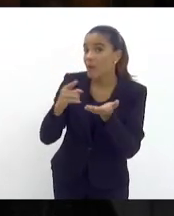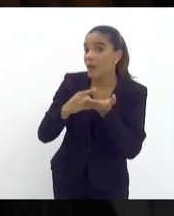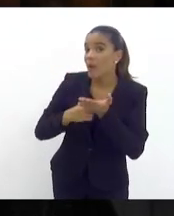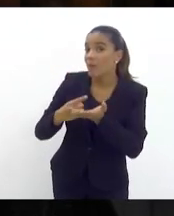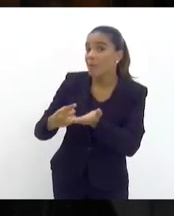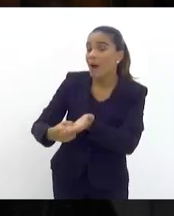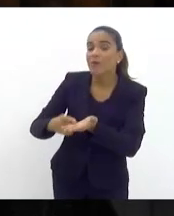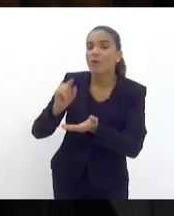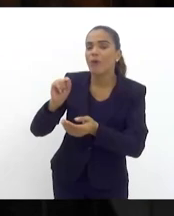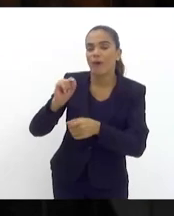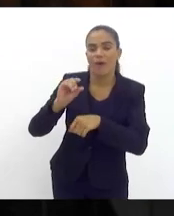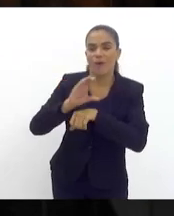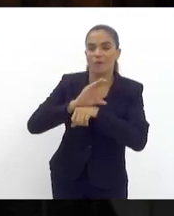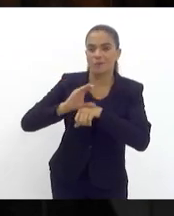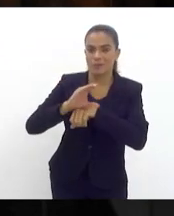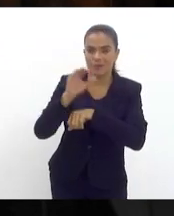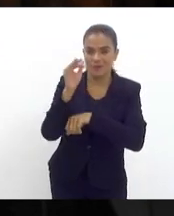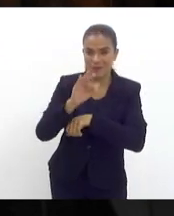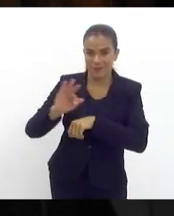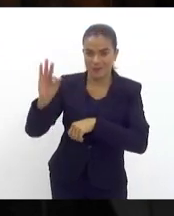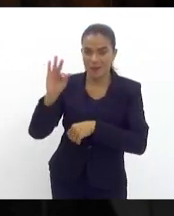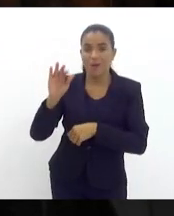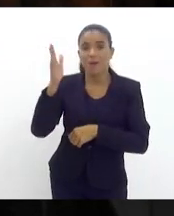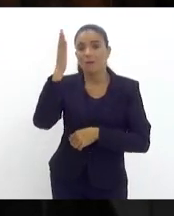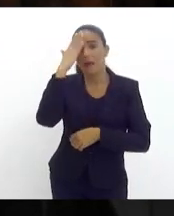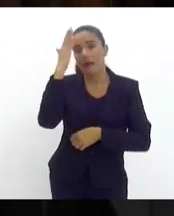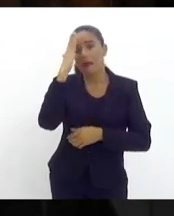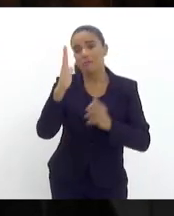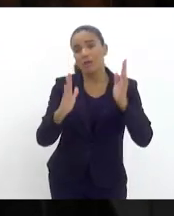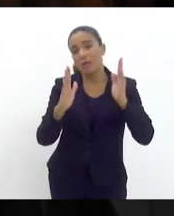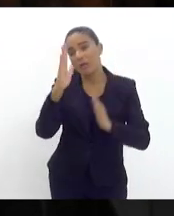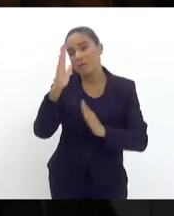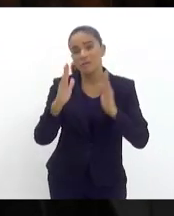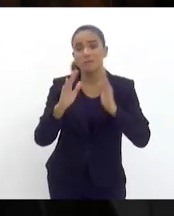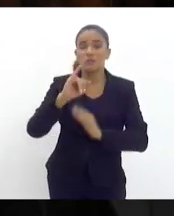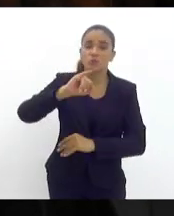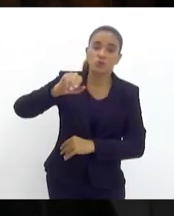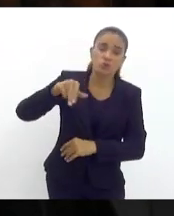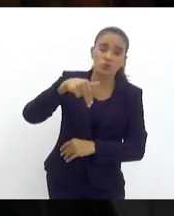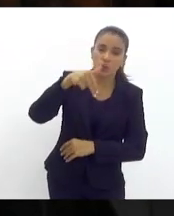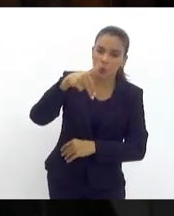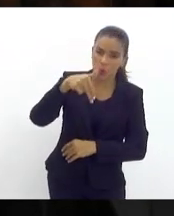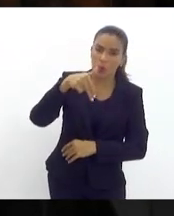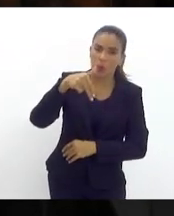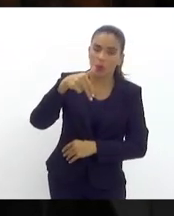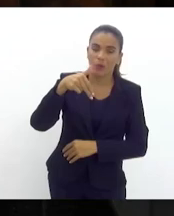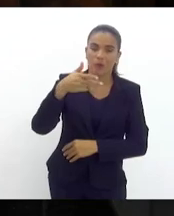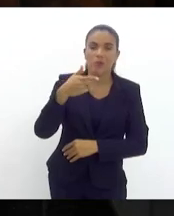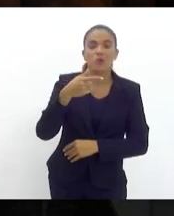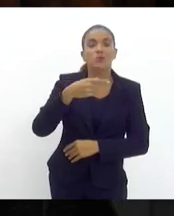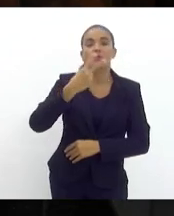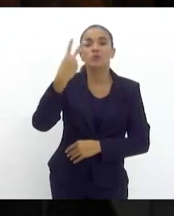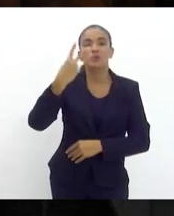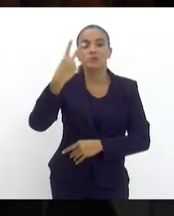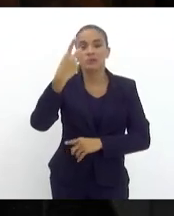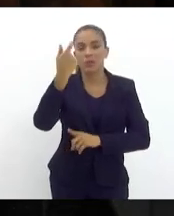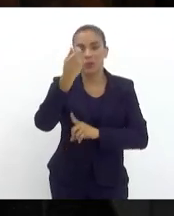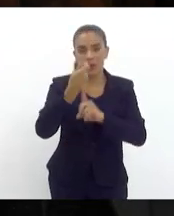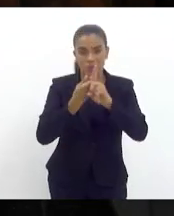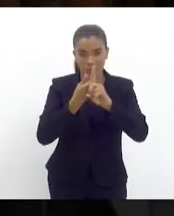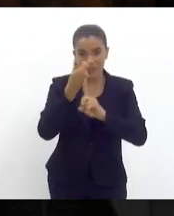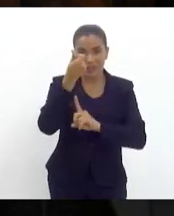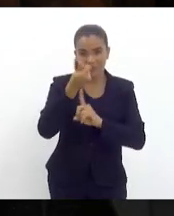federativo para saber se no meio do ano especificamente no segundo semestre